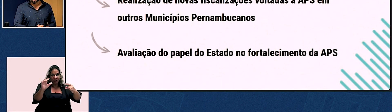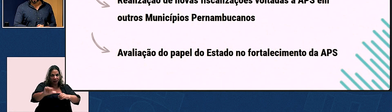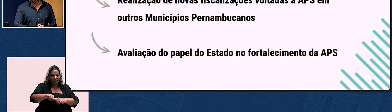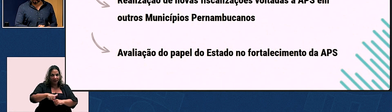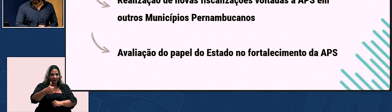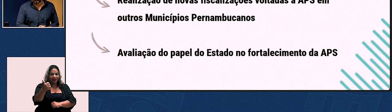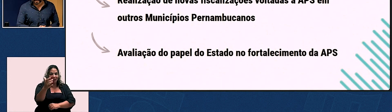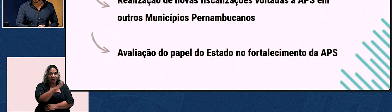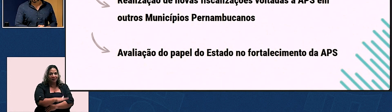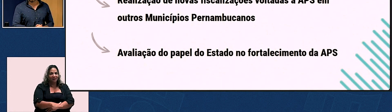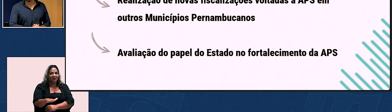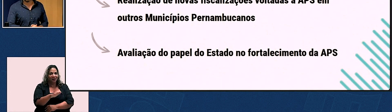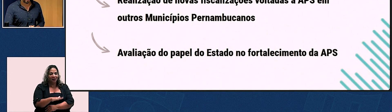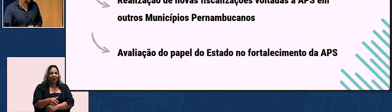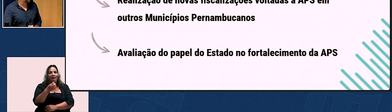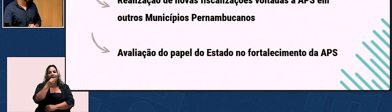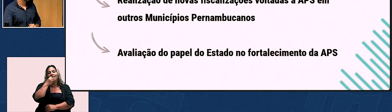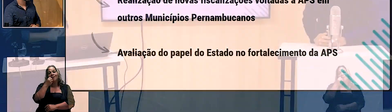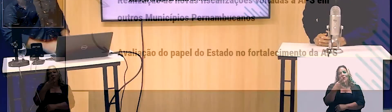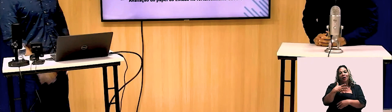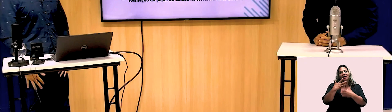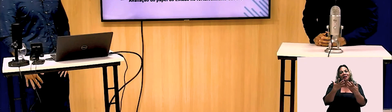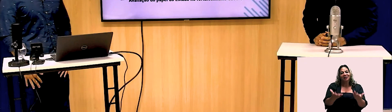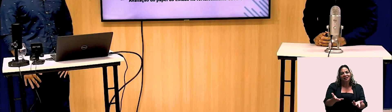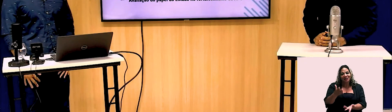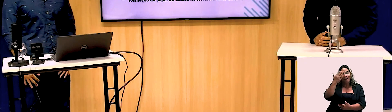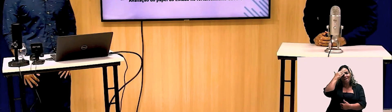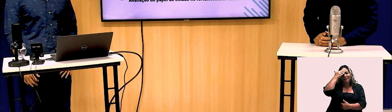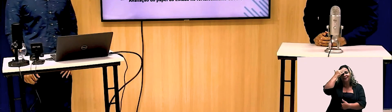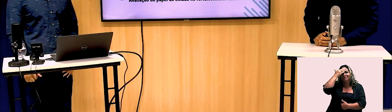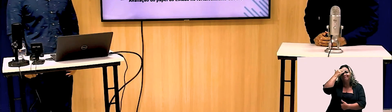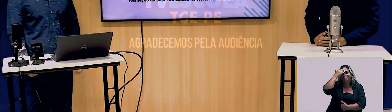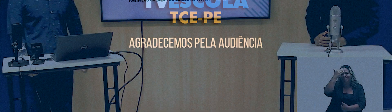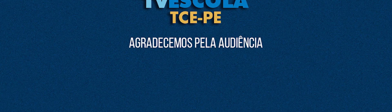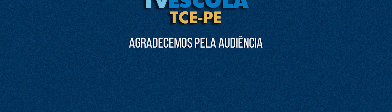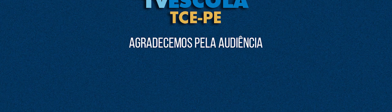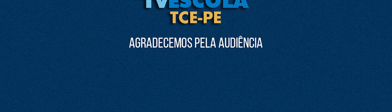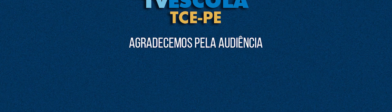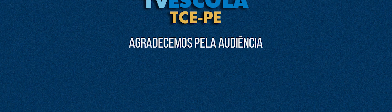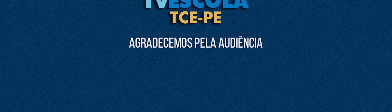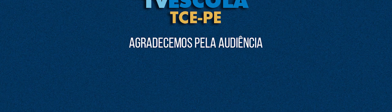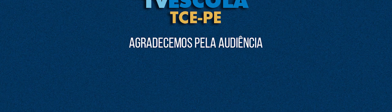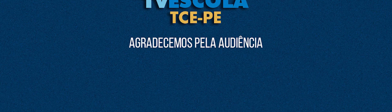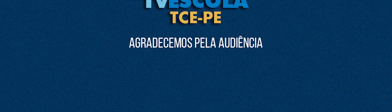em Pernambuco. Bom, era isso que eu tinha para falar. Obrigado, Diego. Obrigado, pessoal.